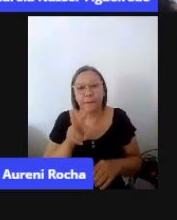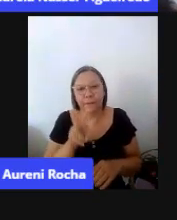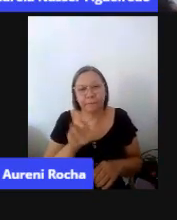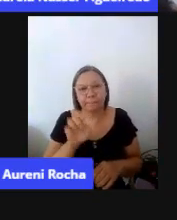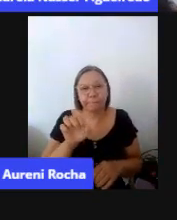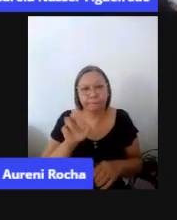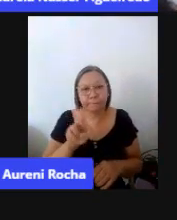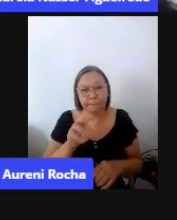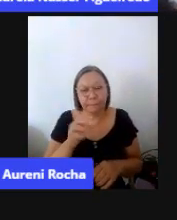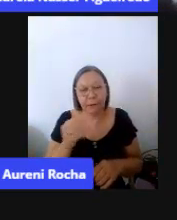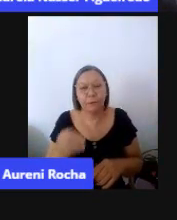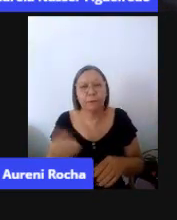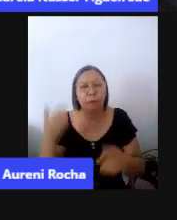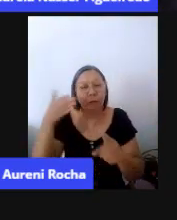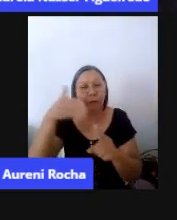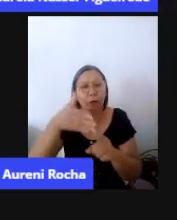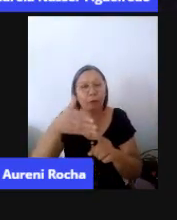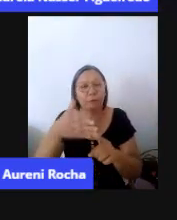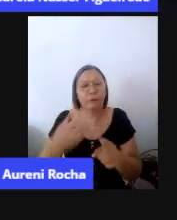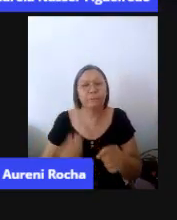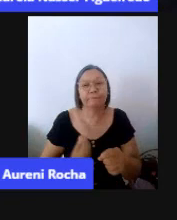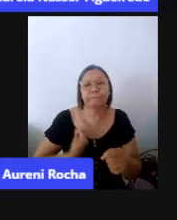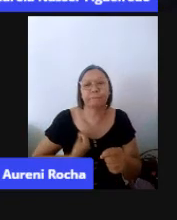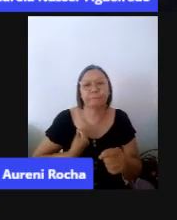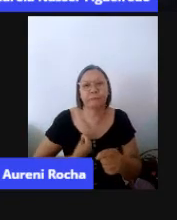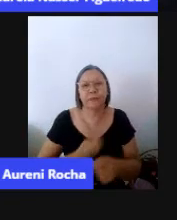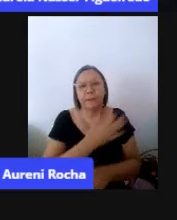vida selvagem, tá?